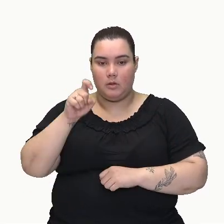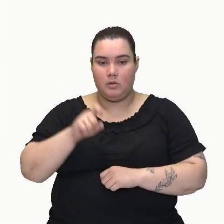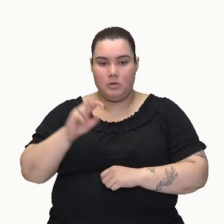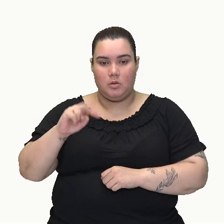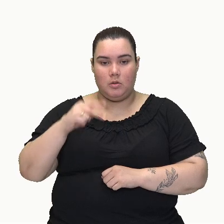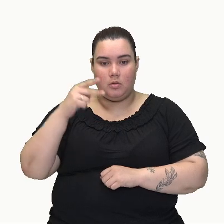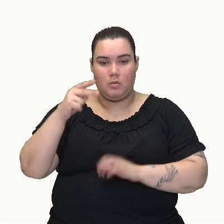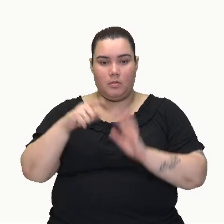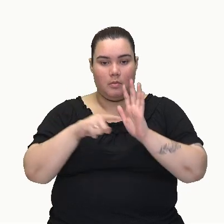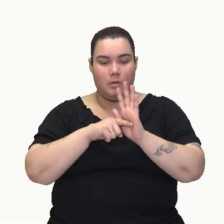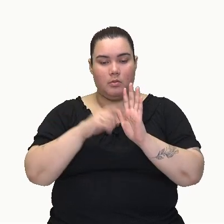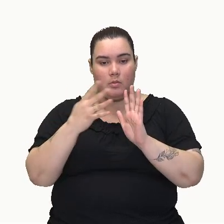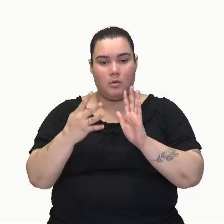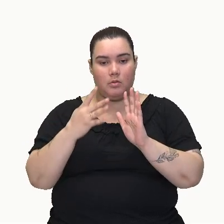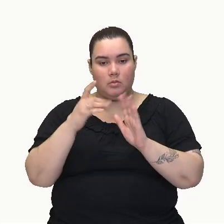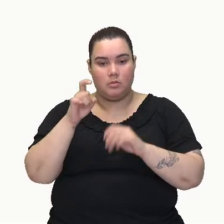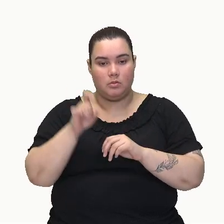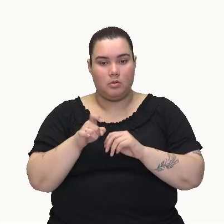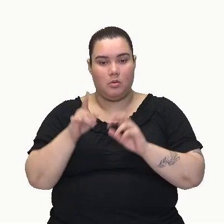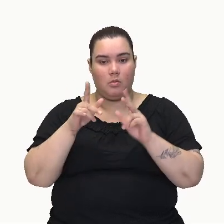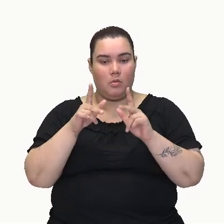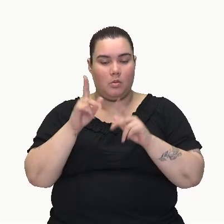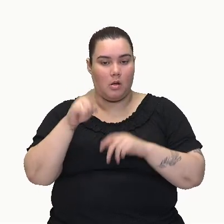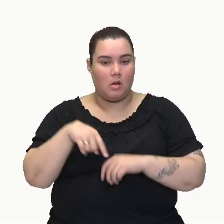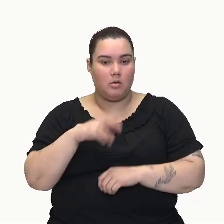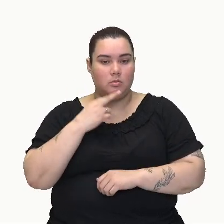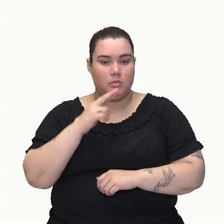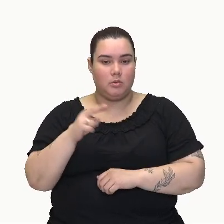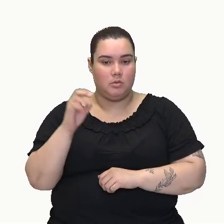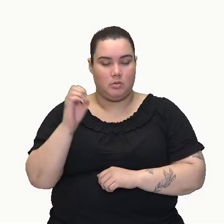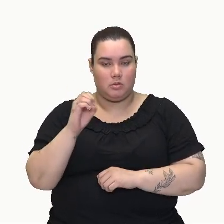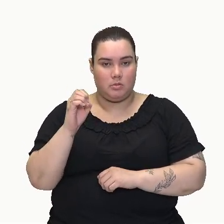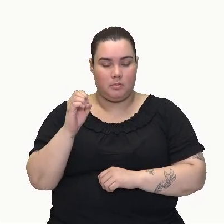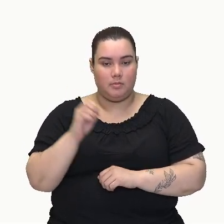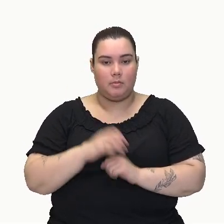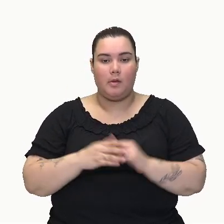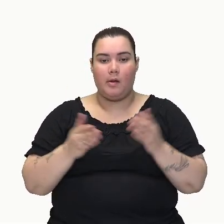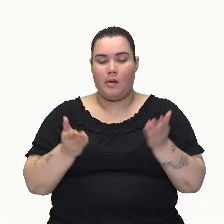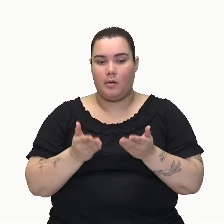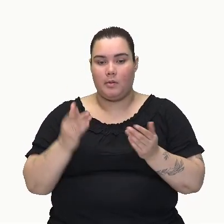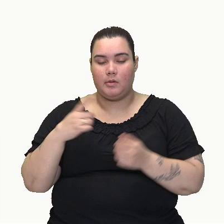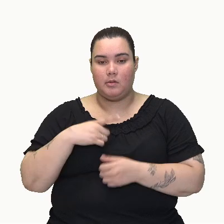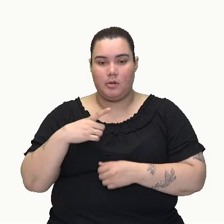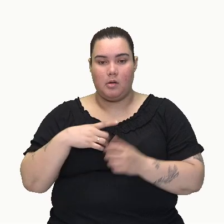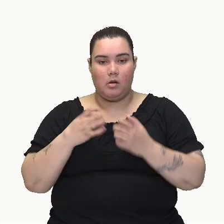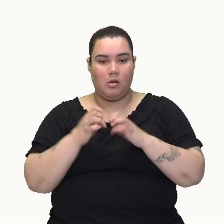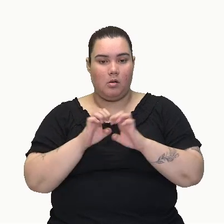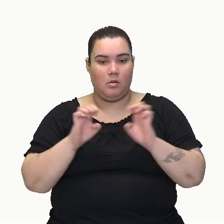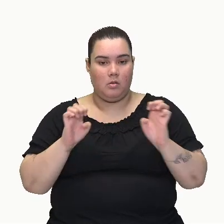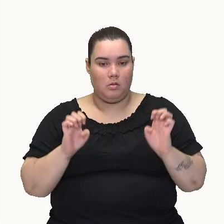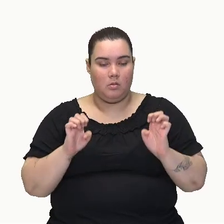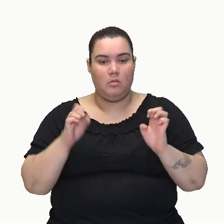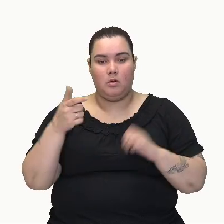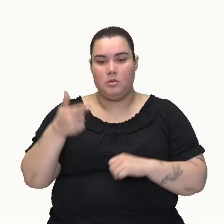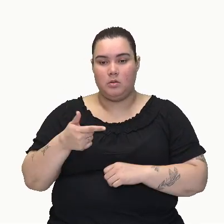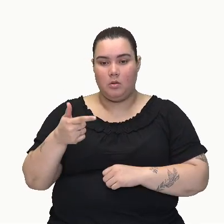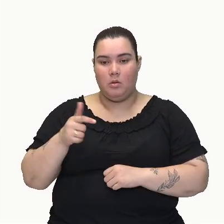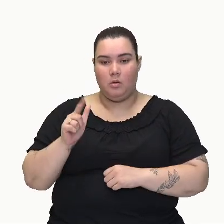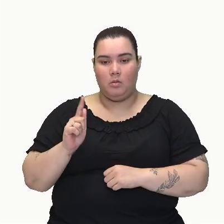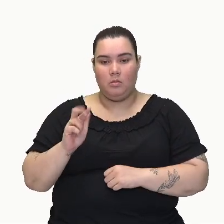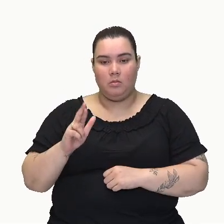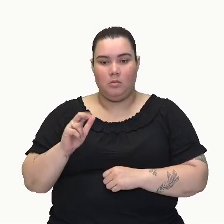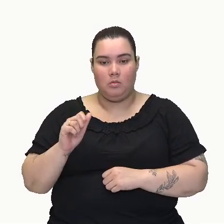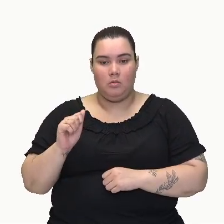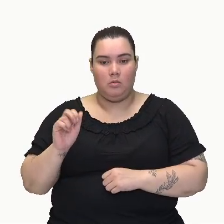quadrado menos 4x igual a 0. Veja, agora eu tenho uma equação do segundo grau,